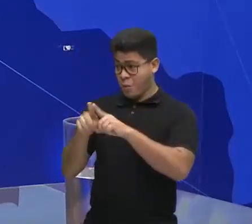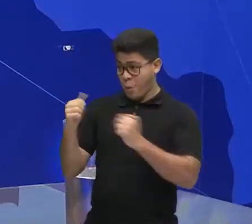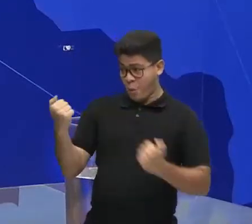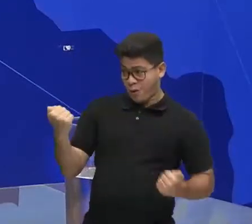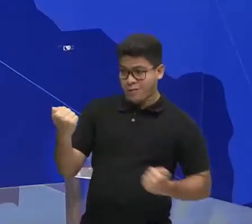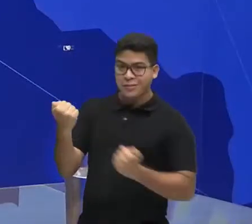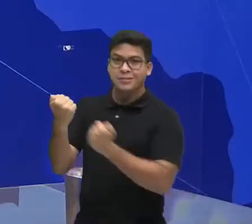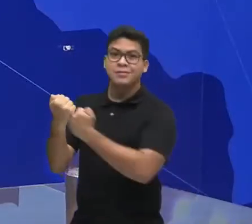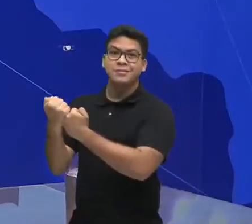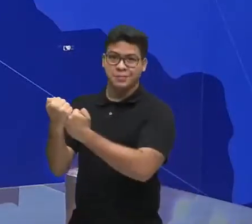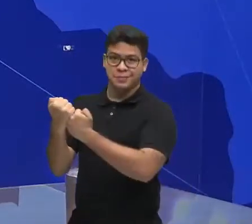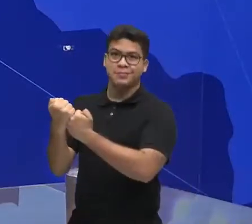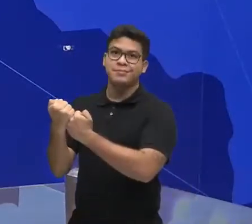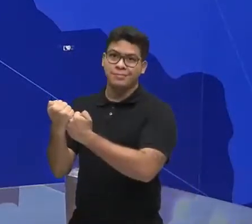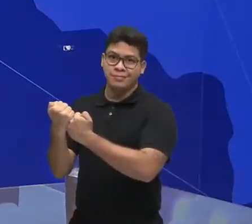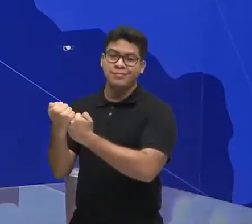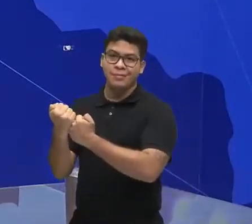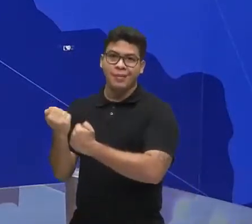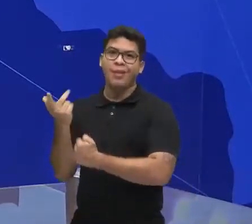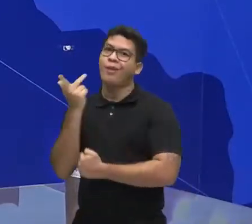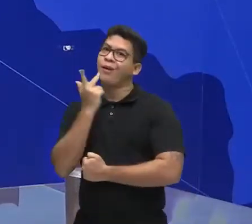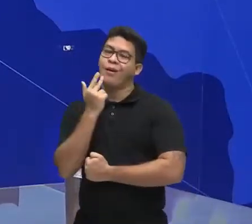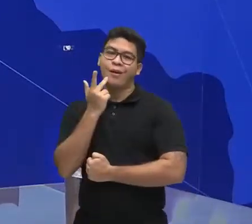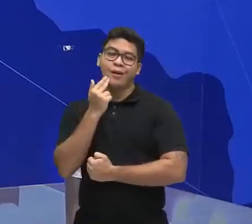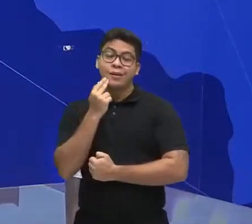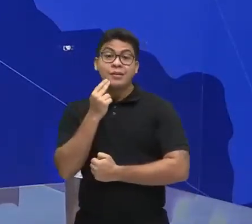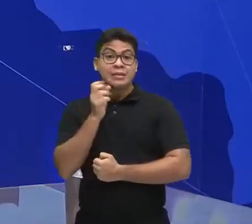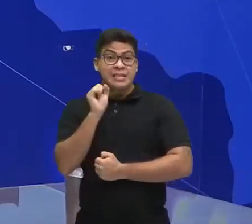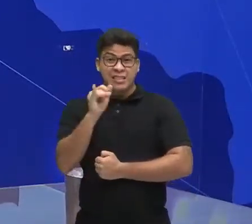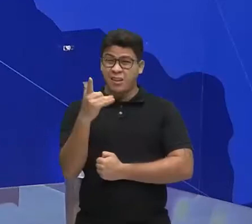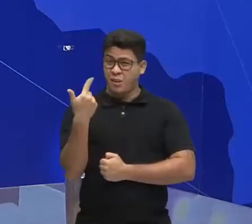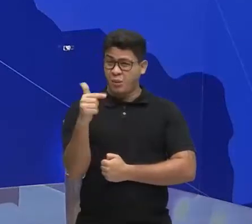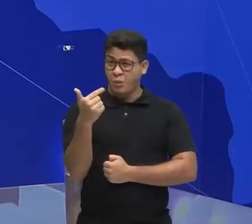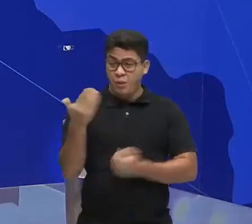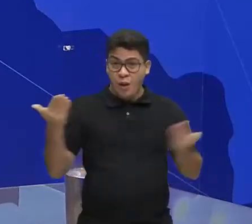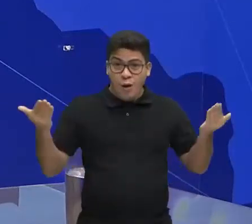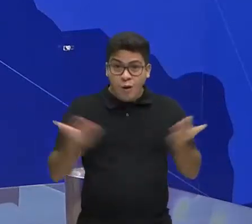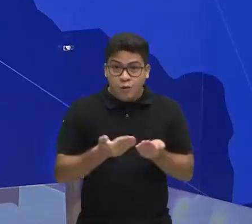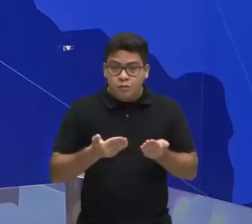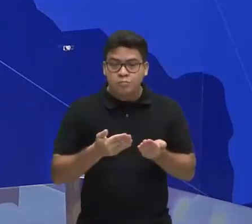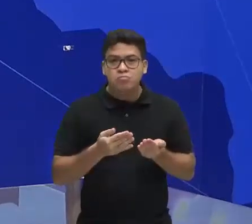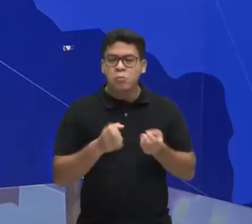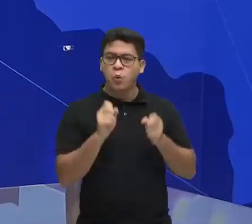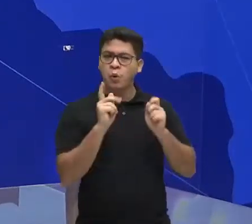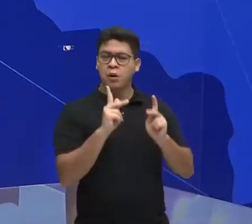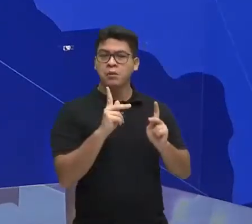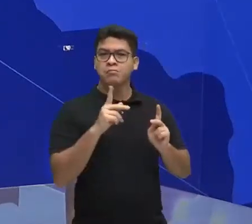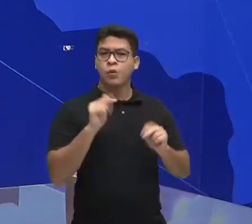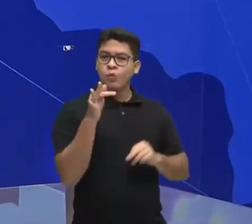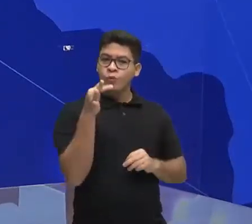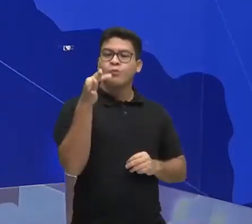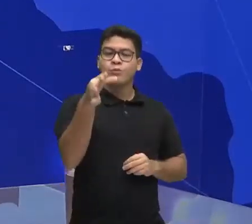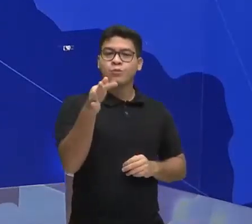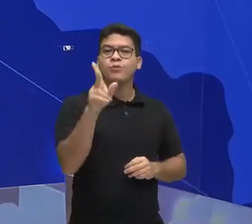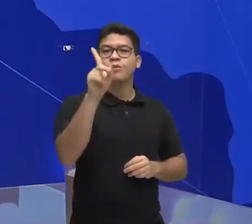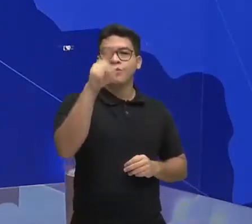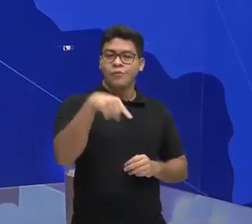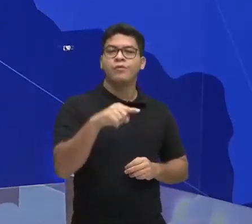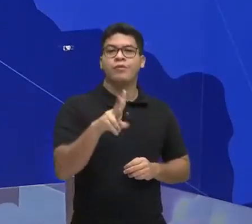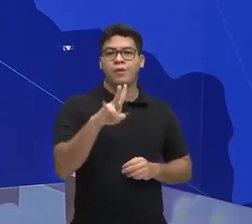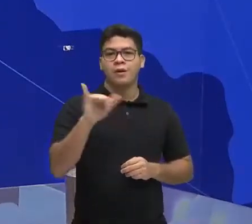abertos a essas conexões. Você de casa, se não tem hoje, se está se sentindo sozinho, pode vir a ter também.